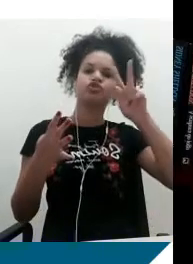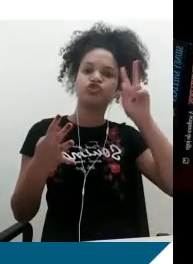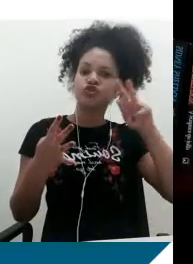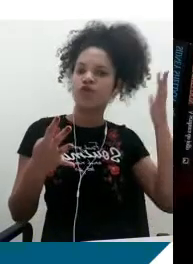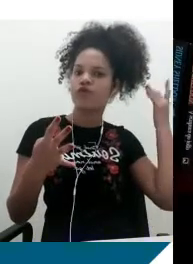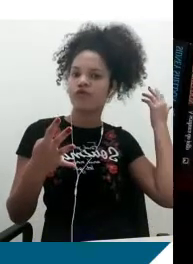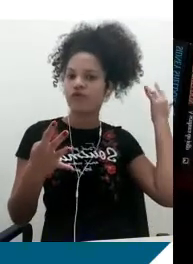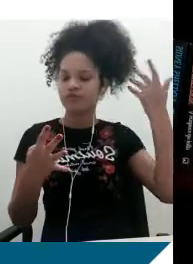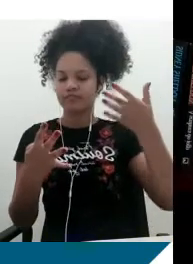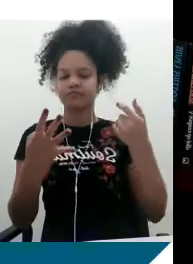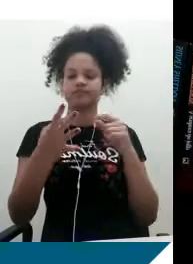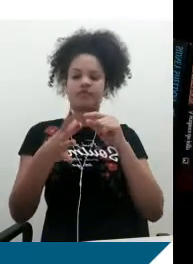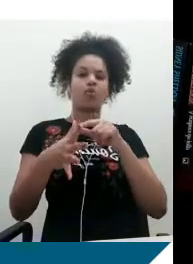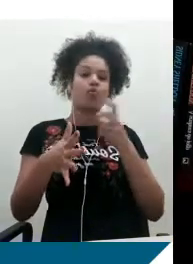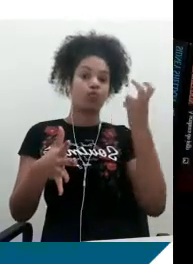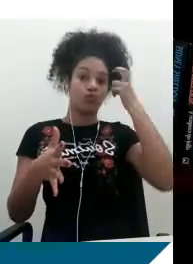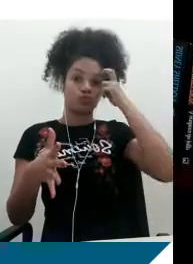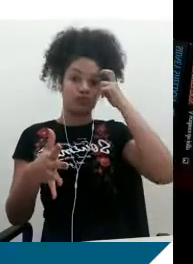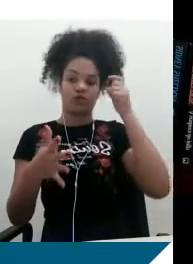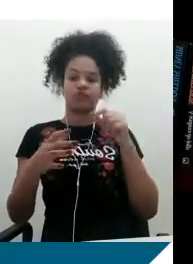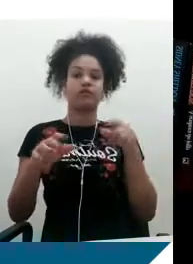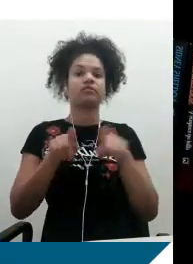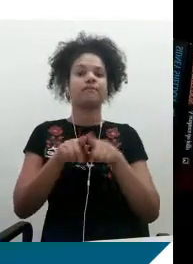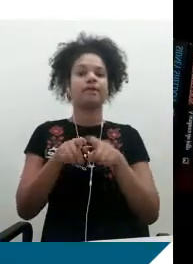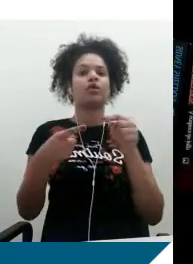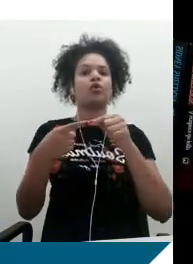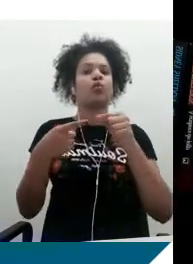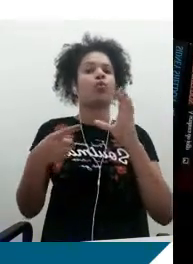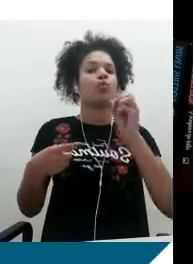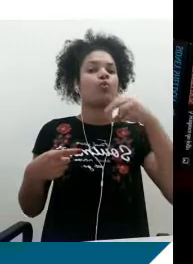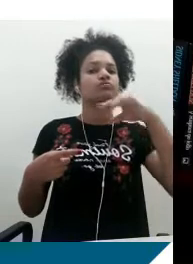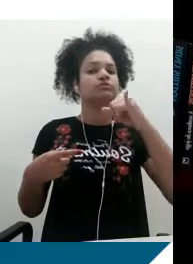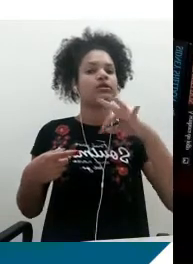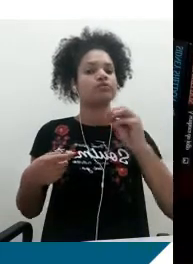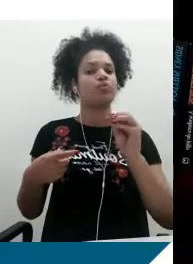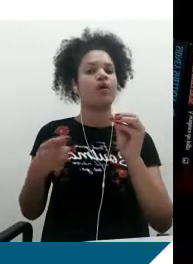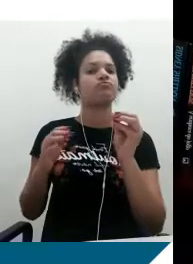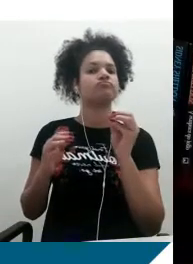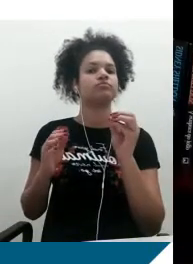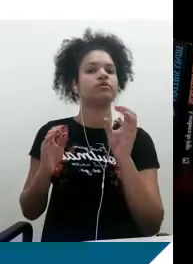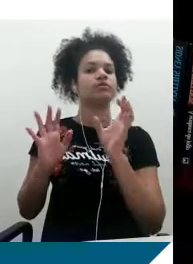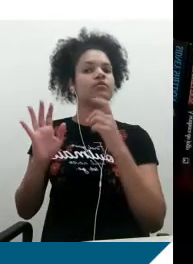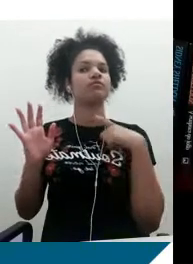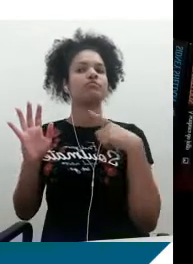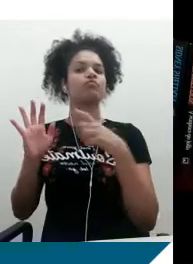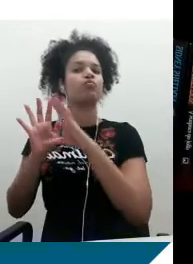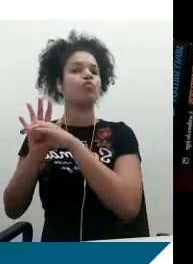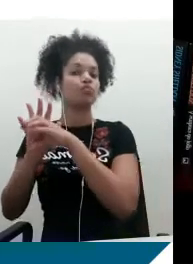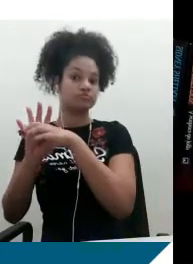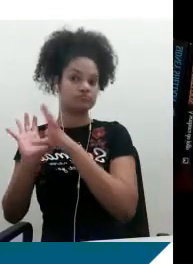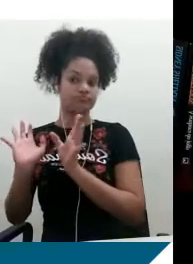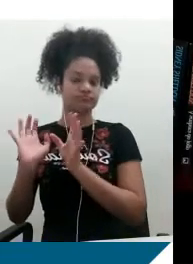a estratégia histórica, a estratégia cultural e a estratégia conceitual. Nos slides da aula de hoje, vocês vão